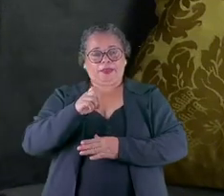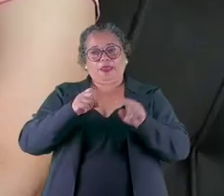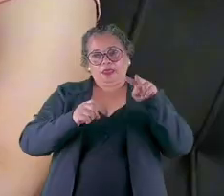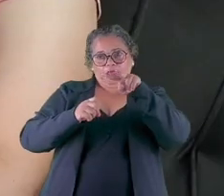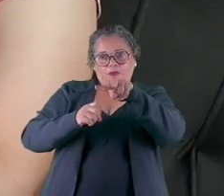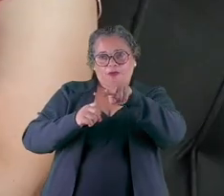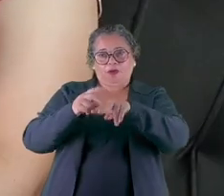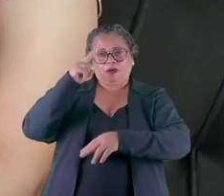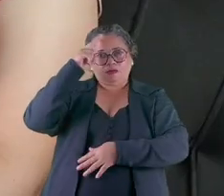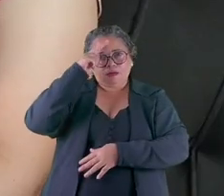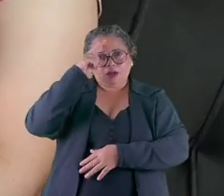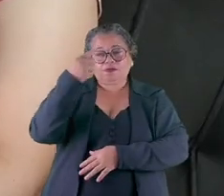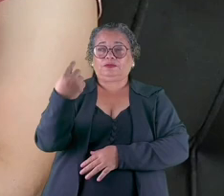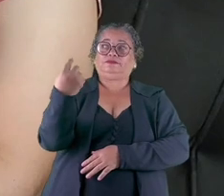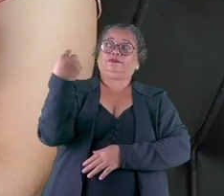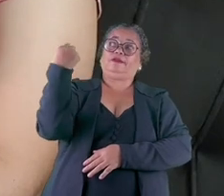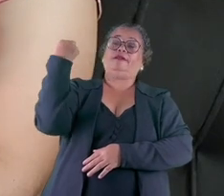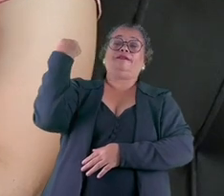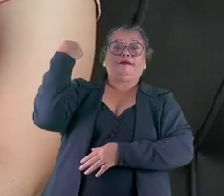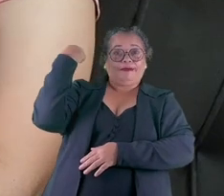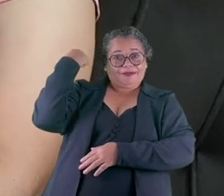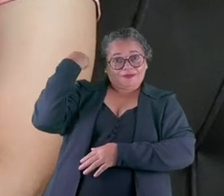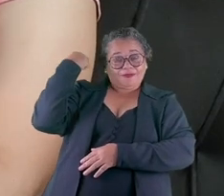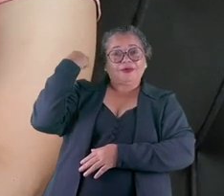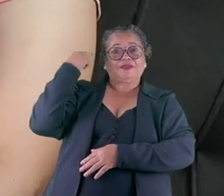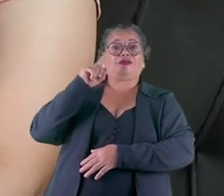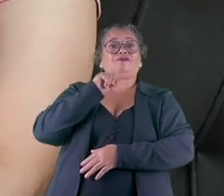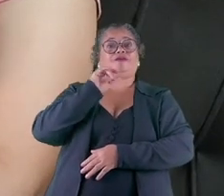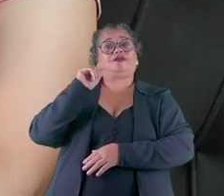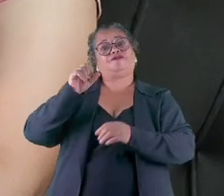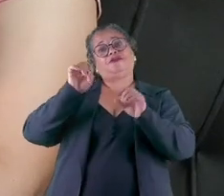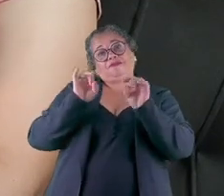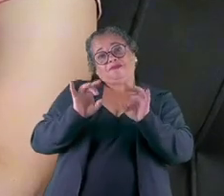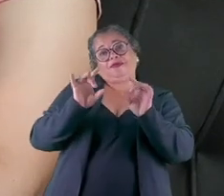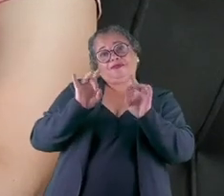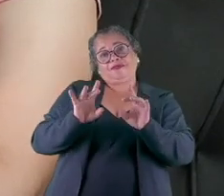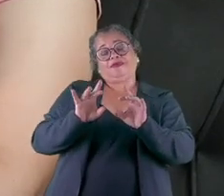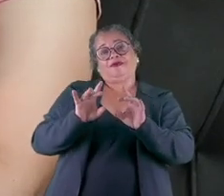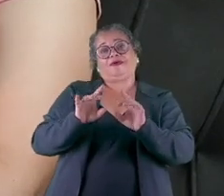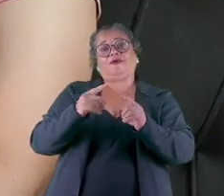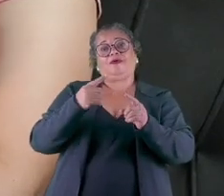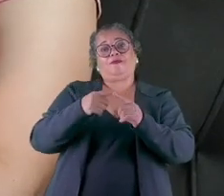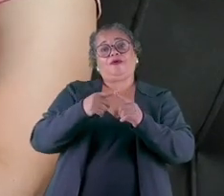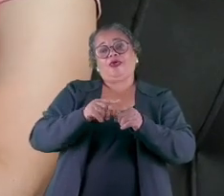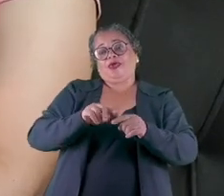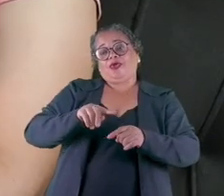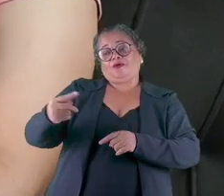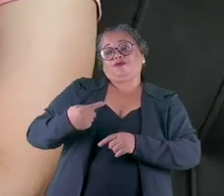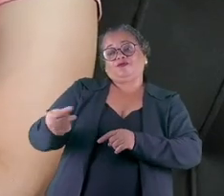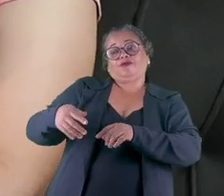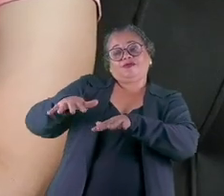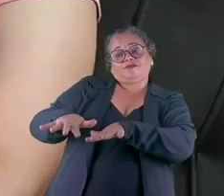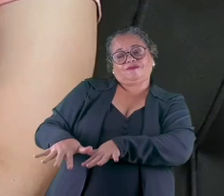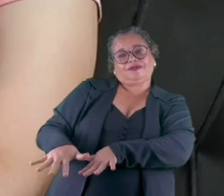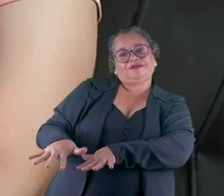estacionamento. Então assim, toda vez que eu olho para aquele pé ali de fora, eu vou sempre lembrar